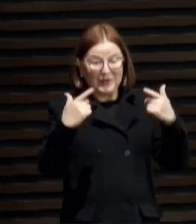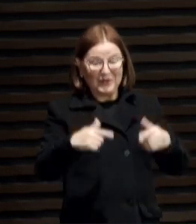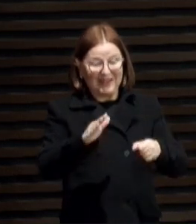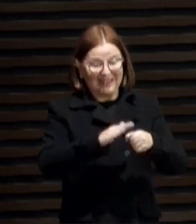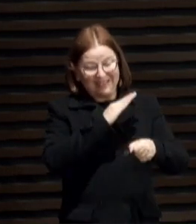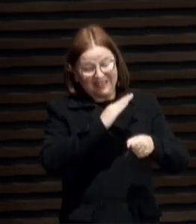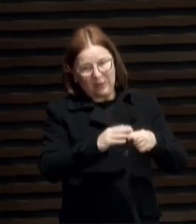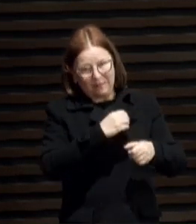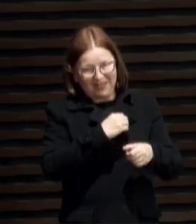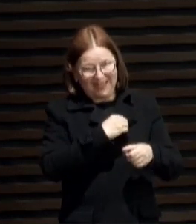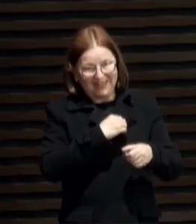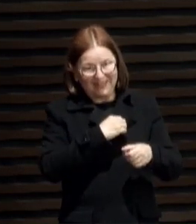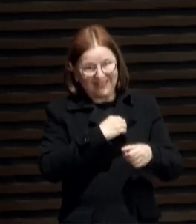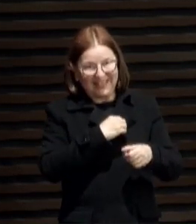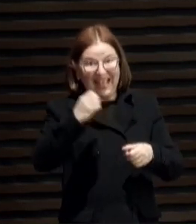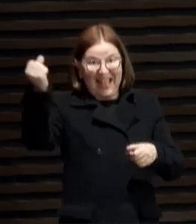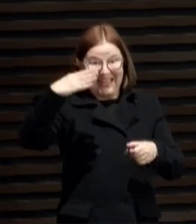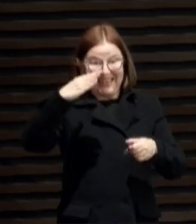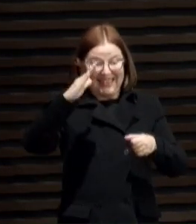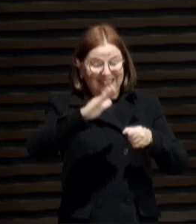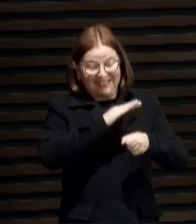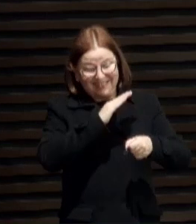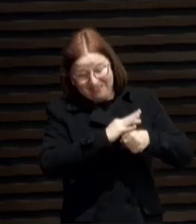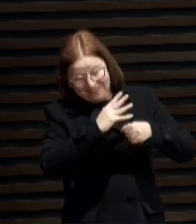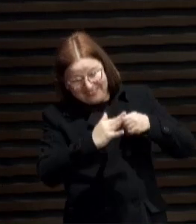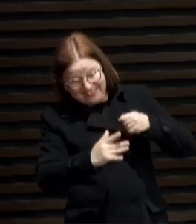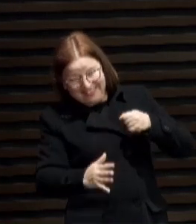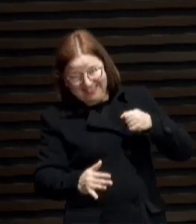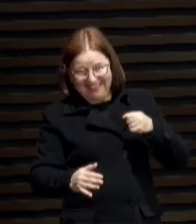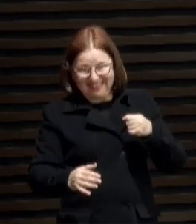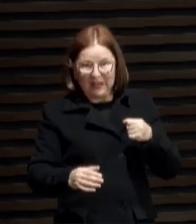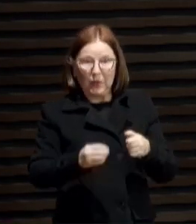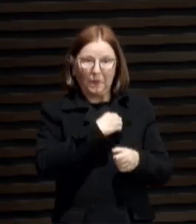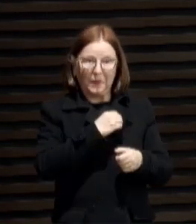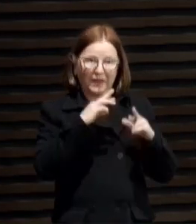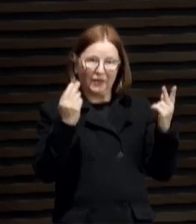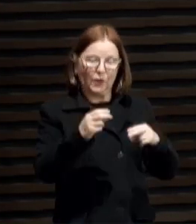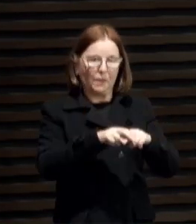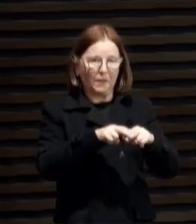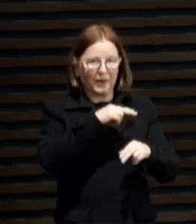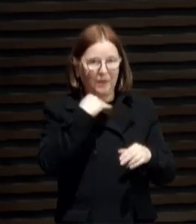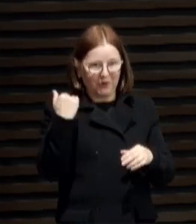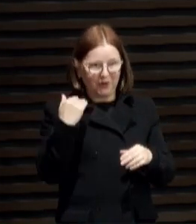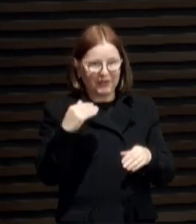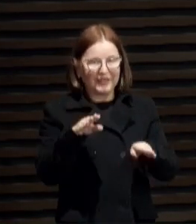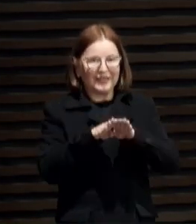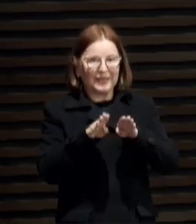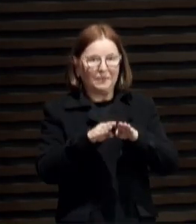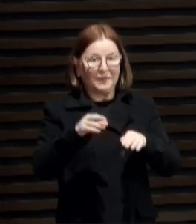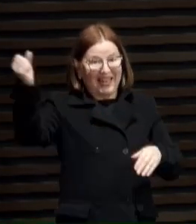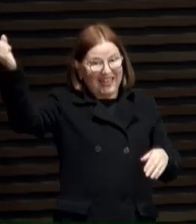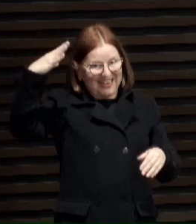superabundou a graça, a fim de que, como o pecado reinou pela morte, assim também reinasse a graça